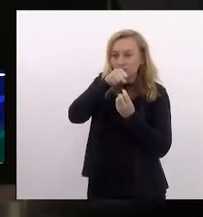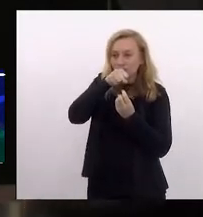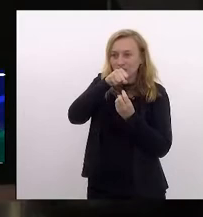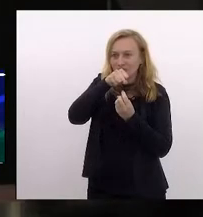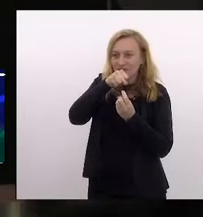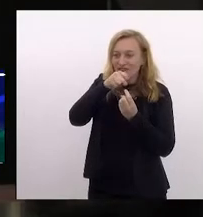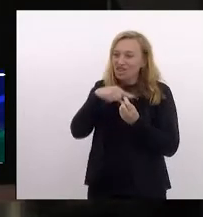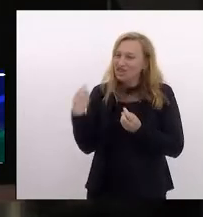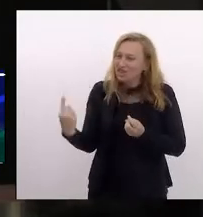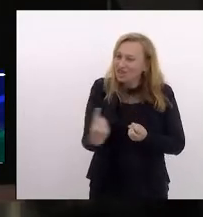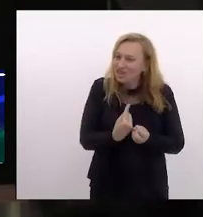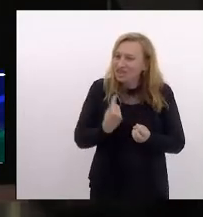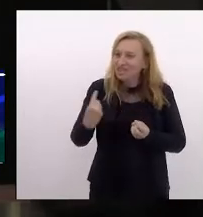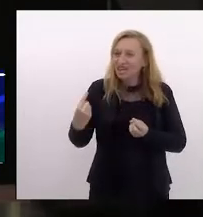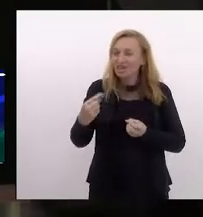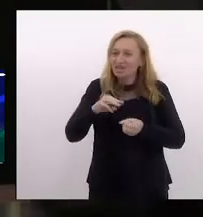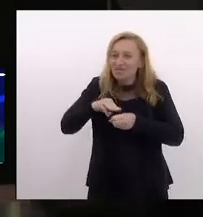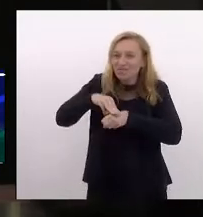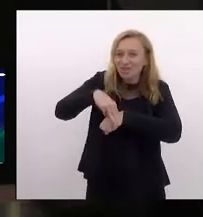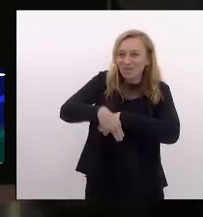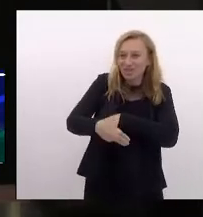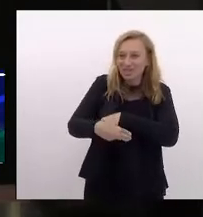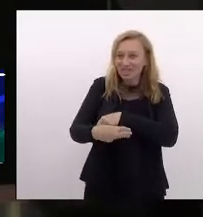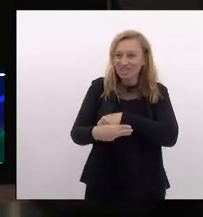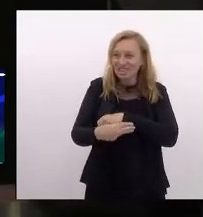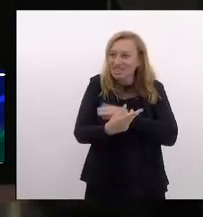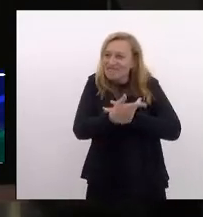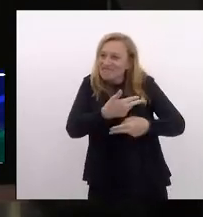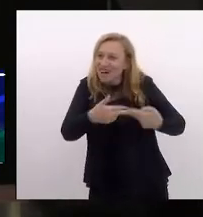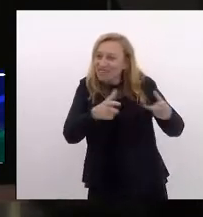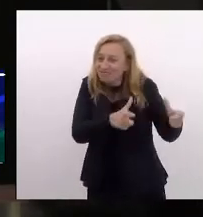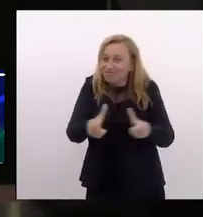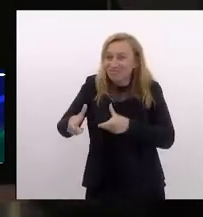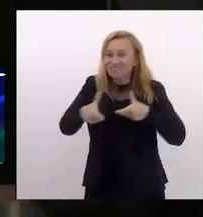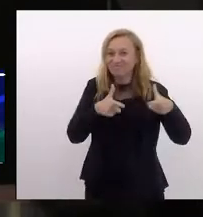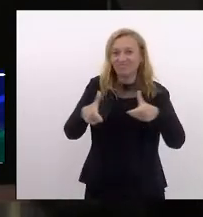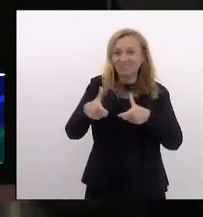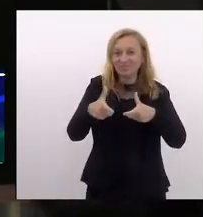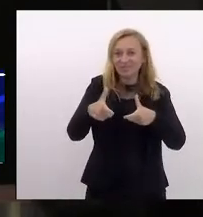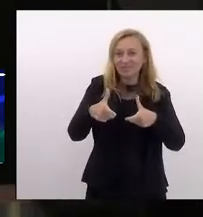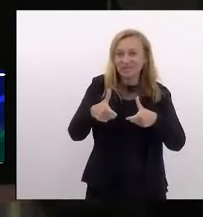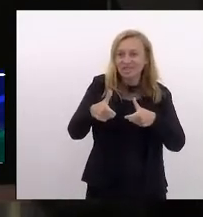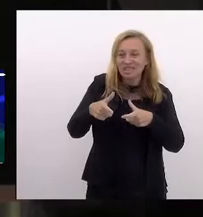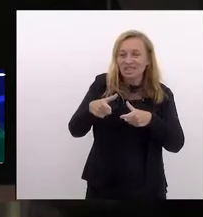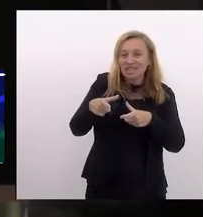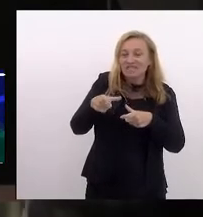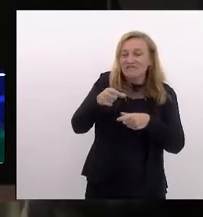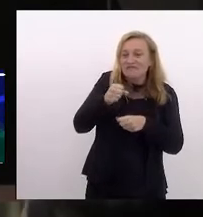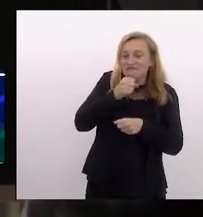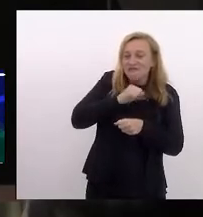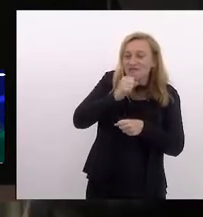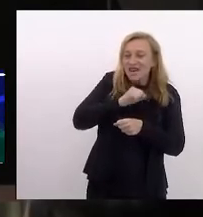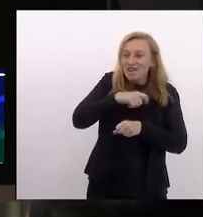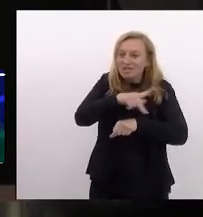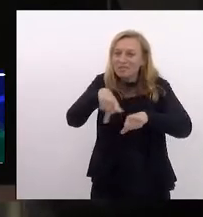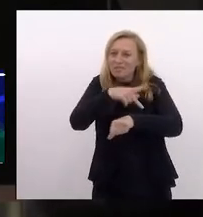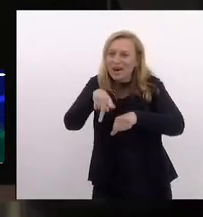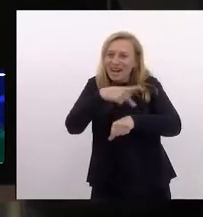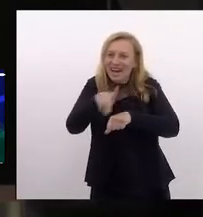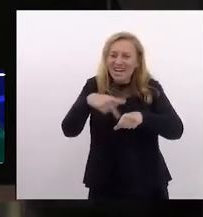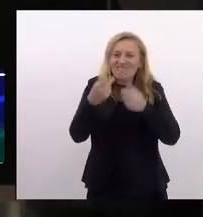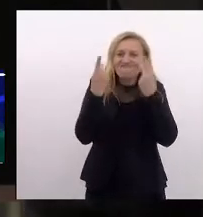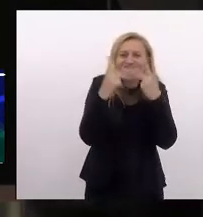umas temos missionários e missionárias desde sempre nos antigos países da cortina de Ferro